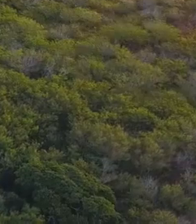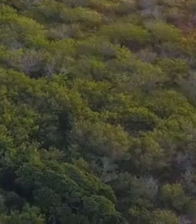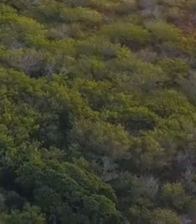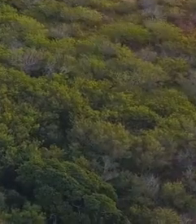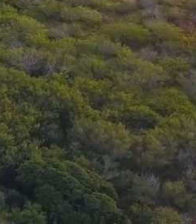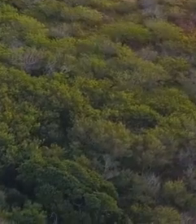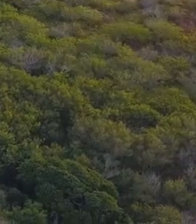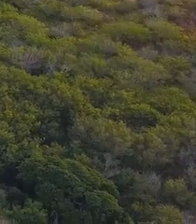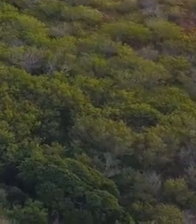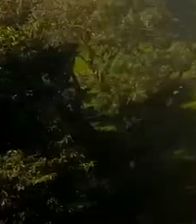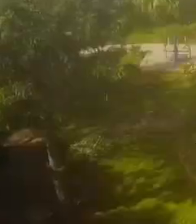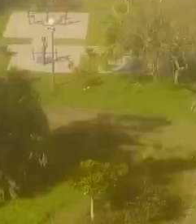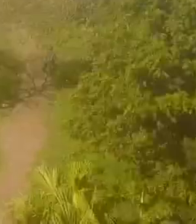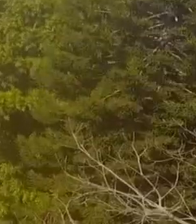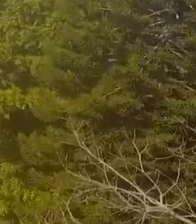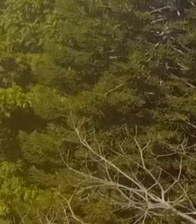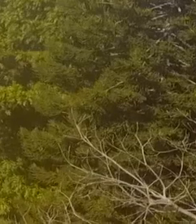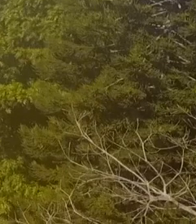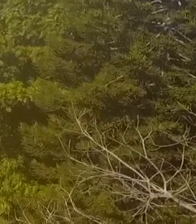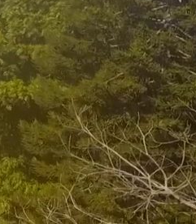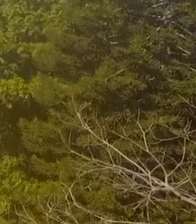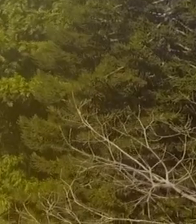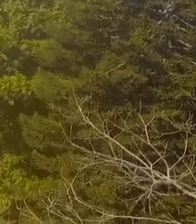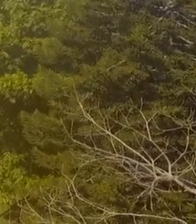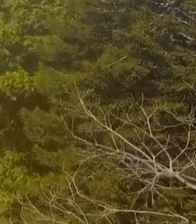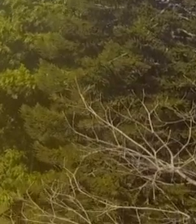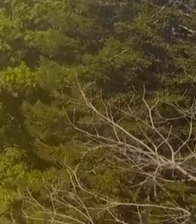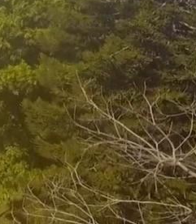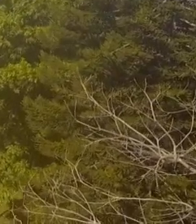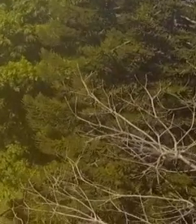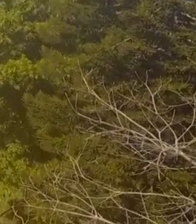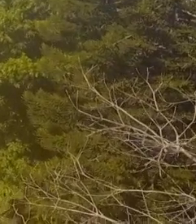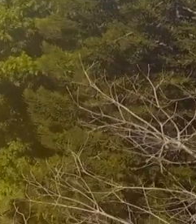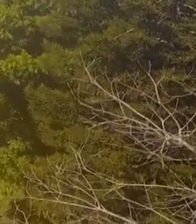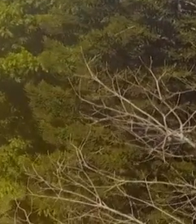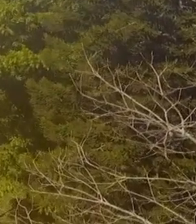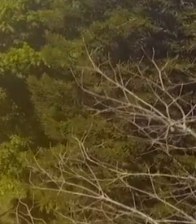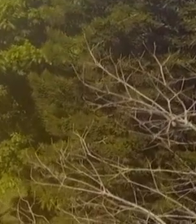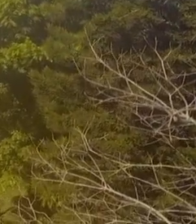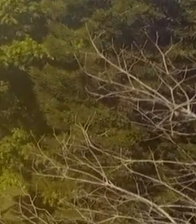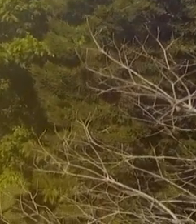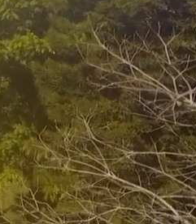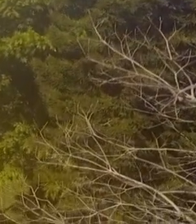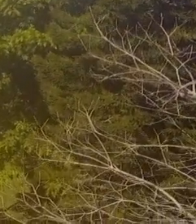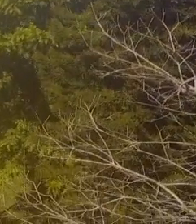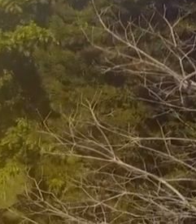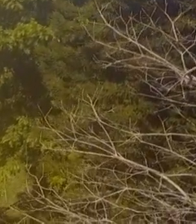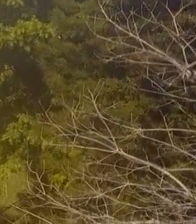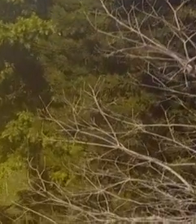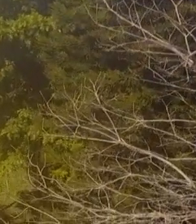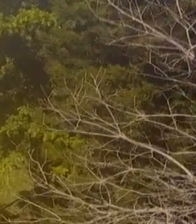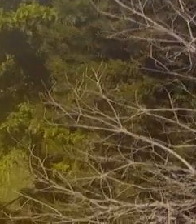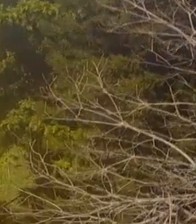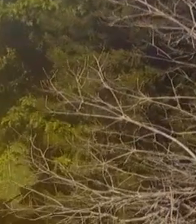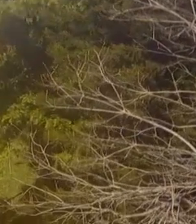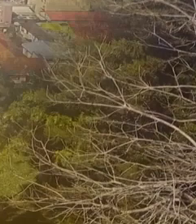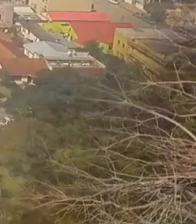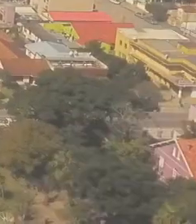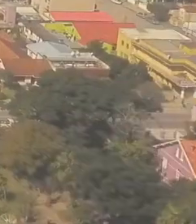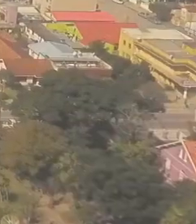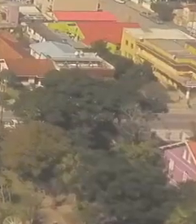imagens aéreas profissionais e com finalização em outra qualidade o lagoa tv tecnologia certa e preço